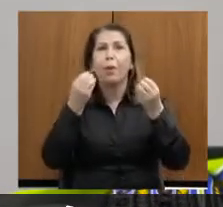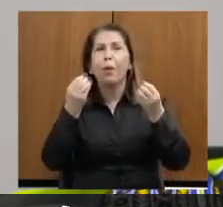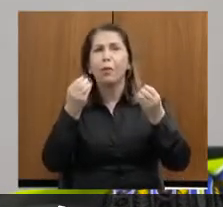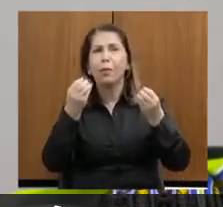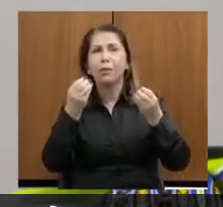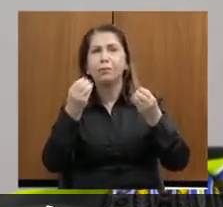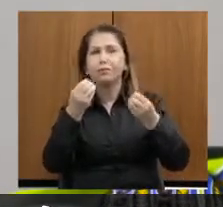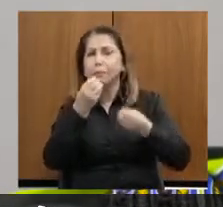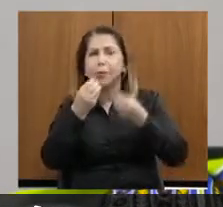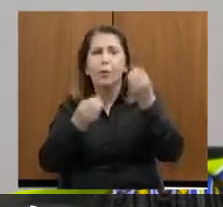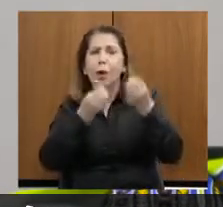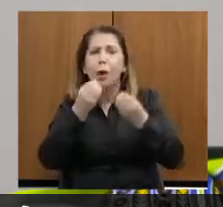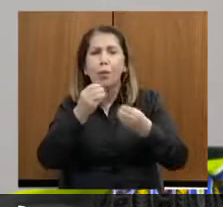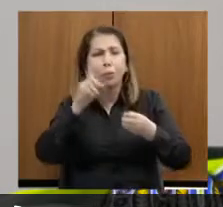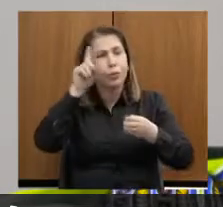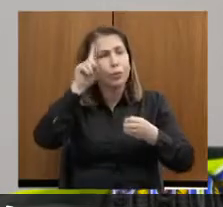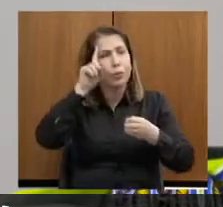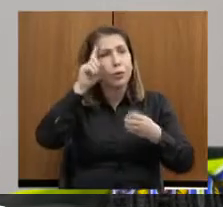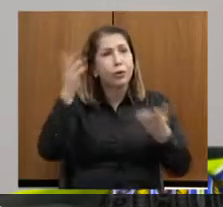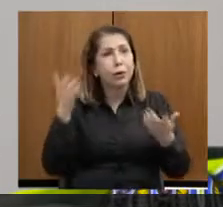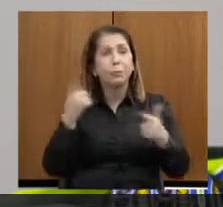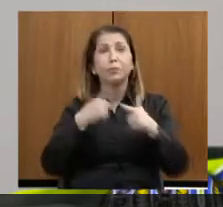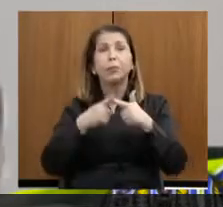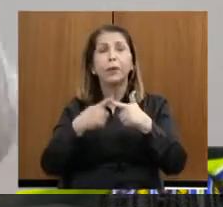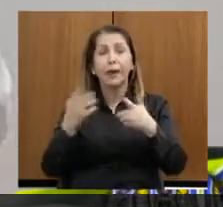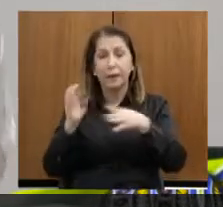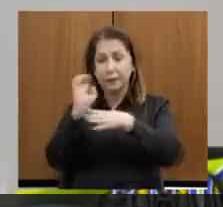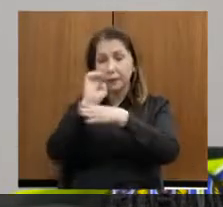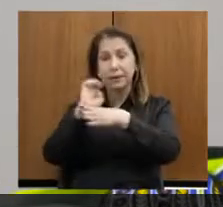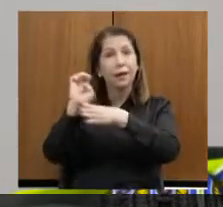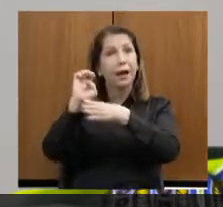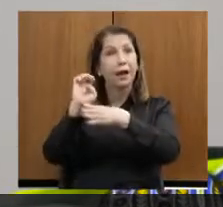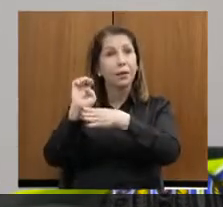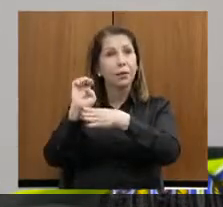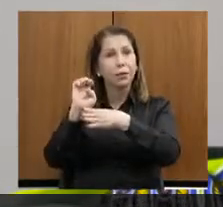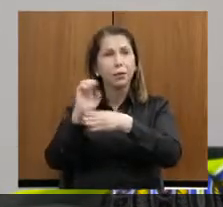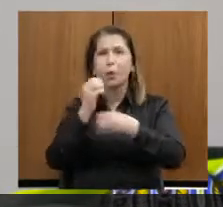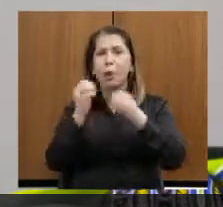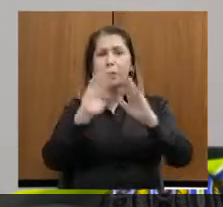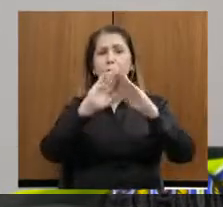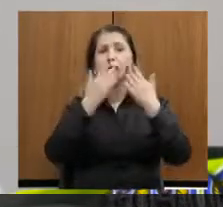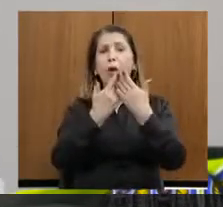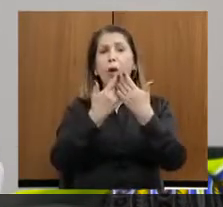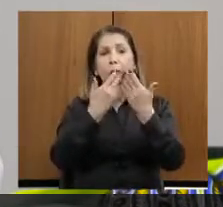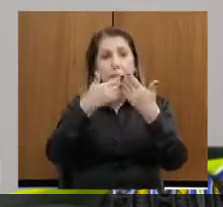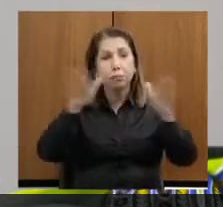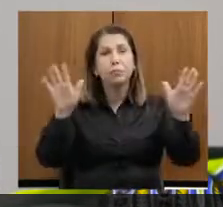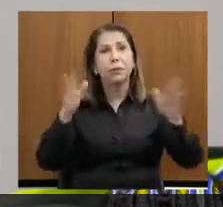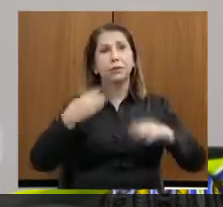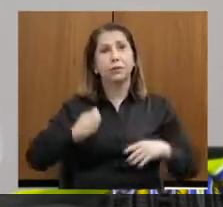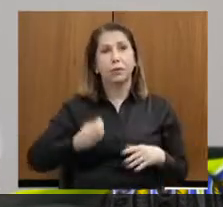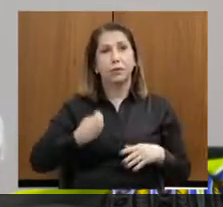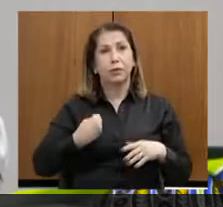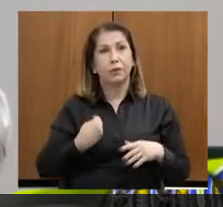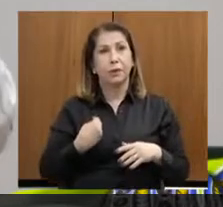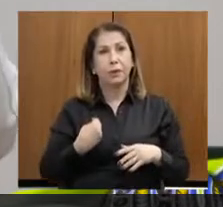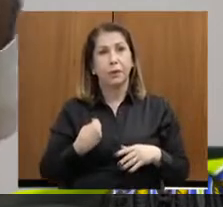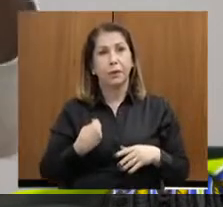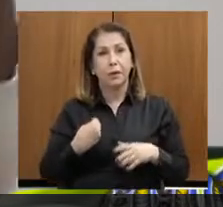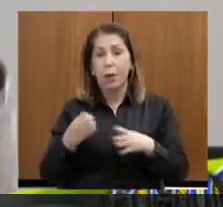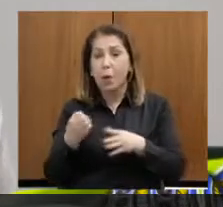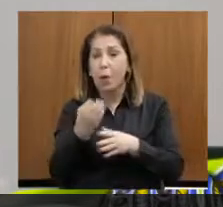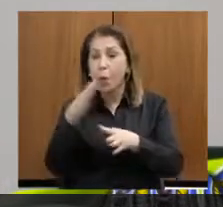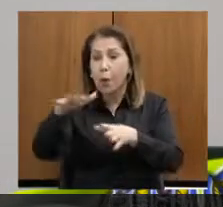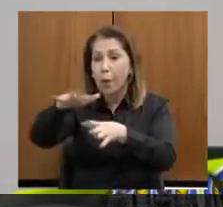lida com isso porque o Estado como que abre uma escola o primeiro estado